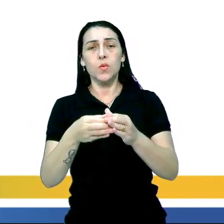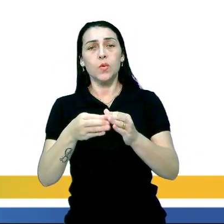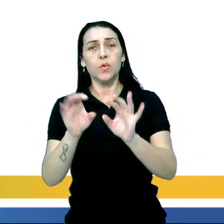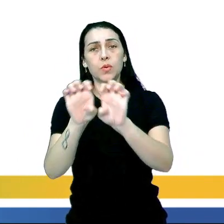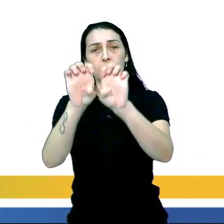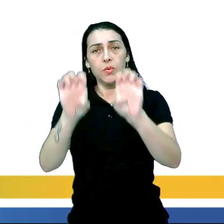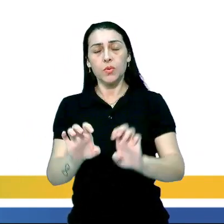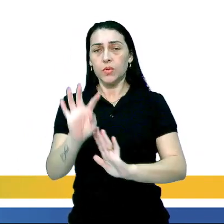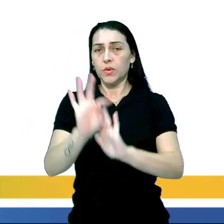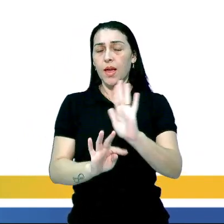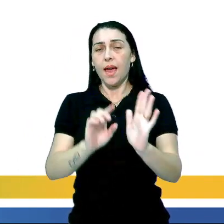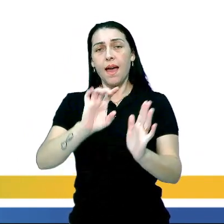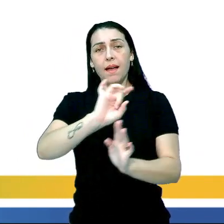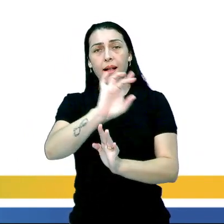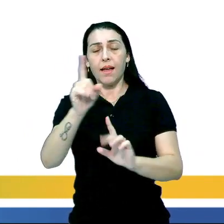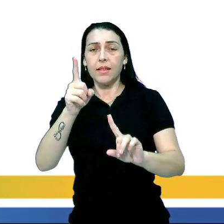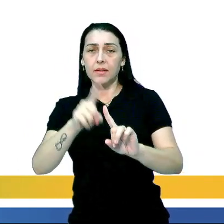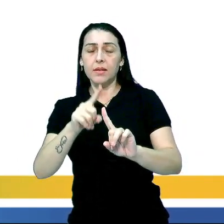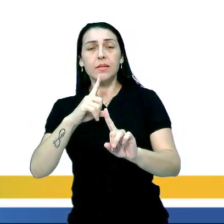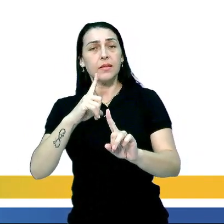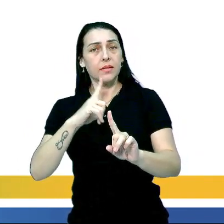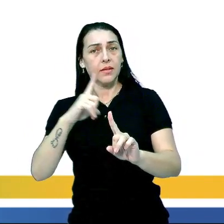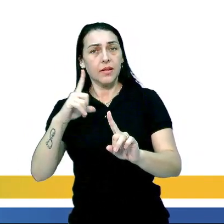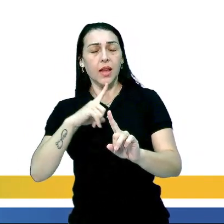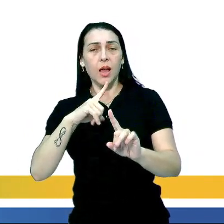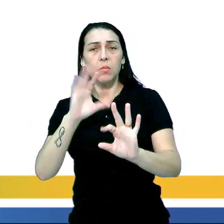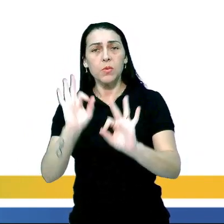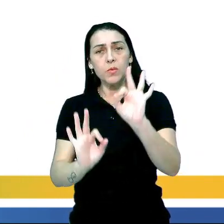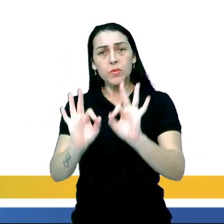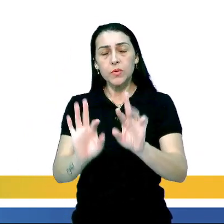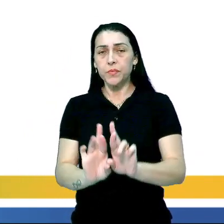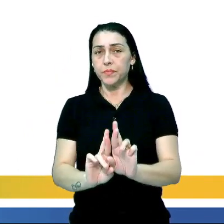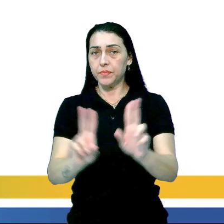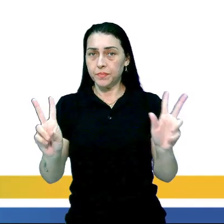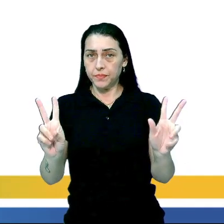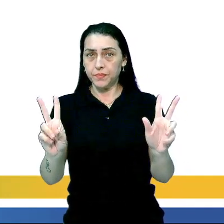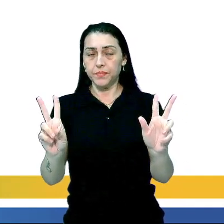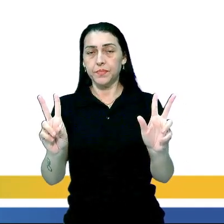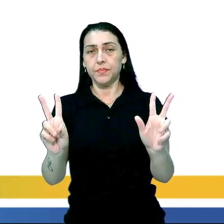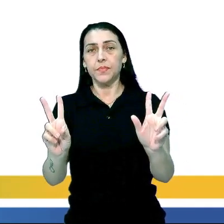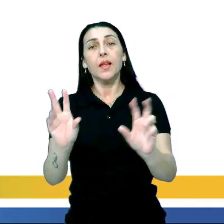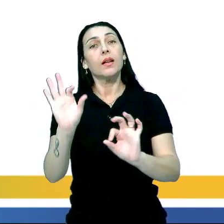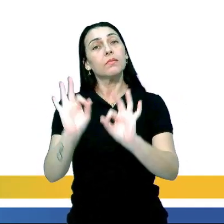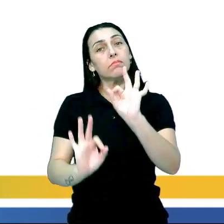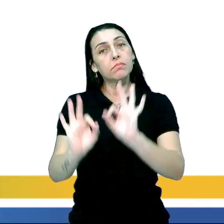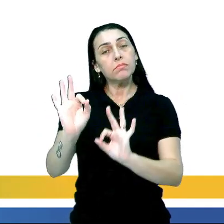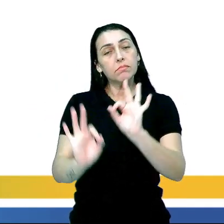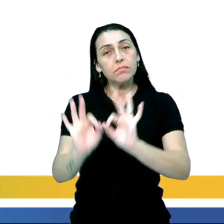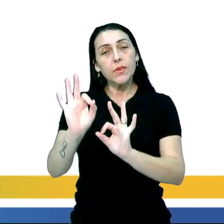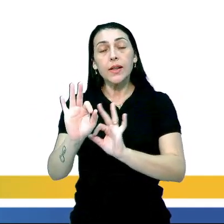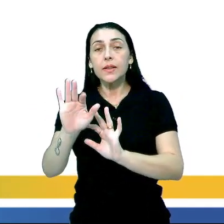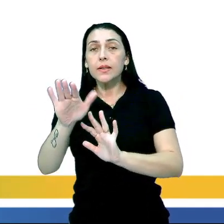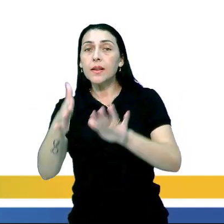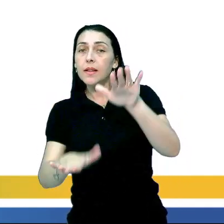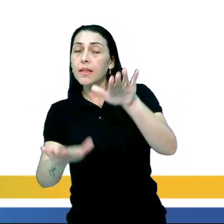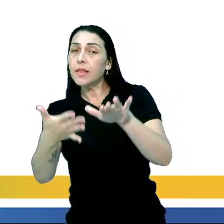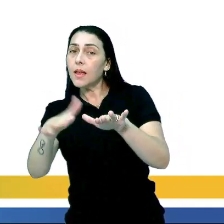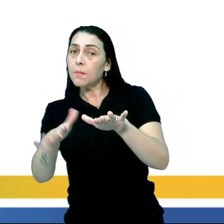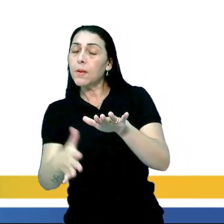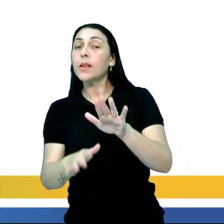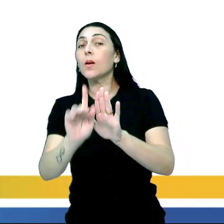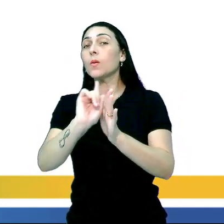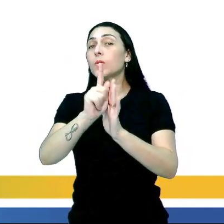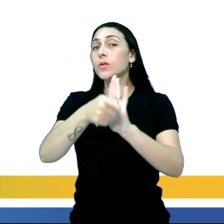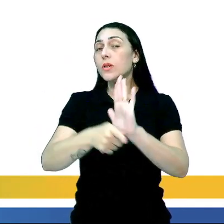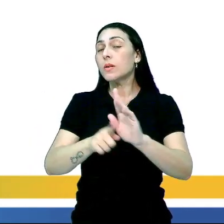texto. Cada tipo textual possui uma construção diferente. E aí essa construção ela vai variar de acordo com os seus